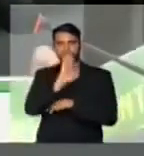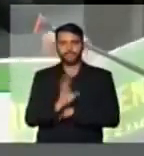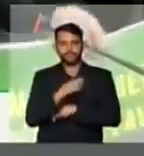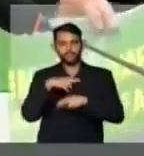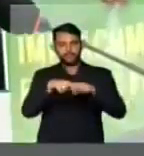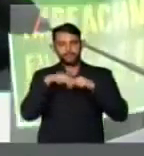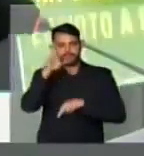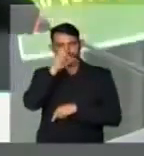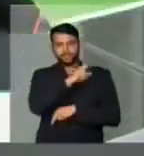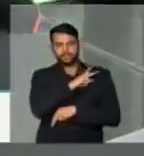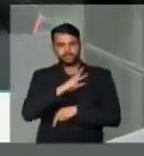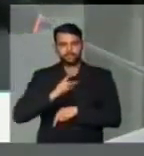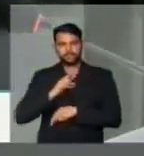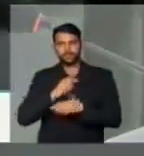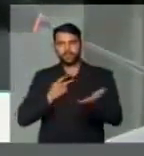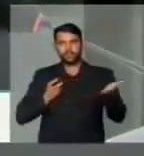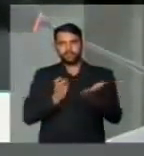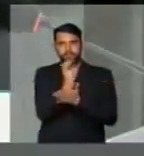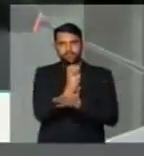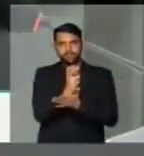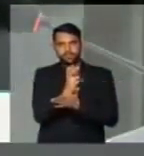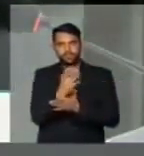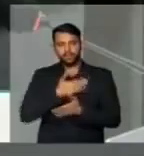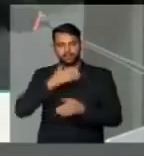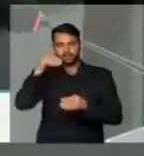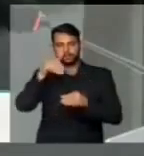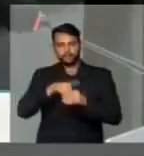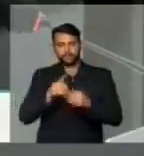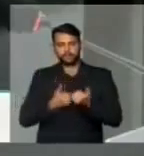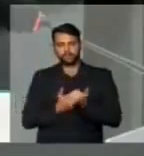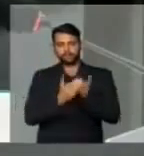democracia, para que chegasse ao poder, lá com salvo-conduto, fizessem o que